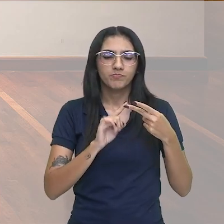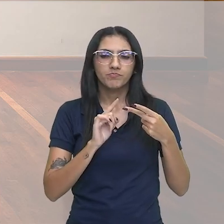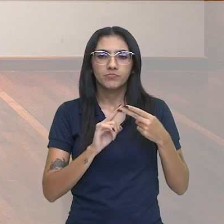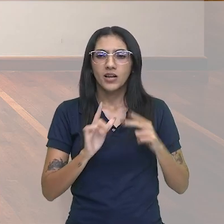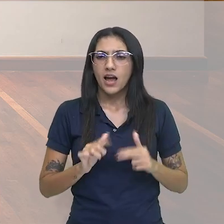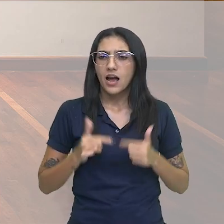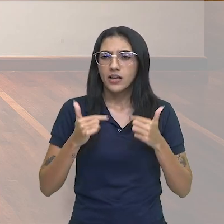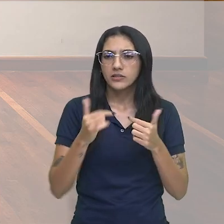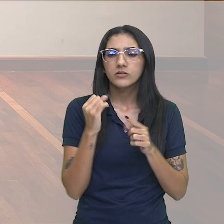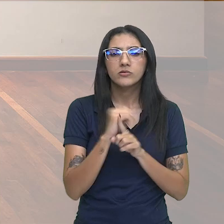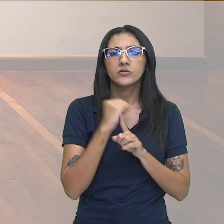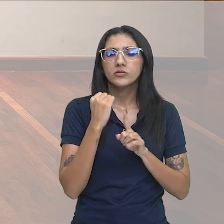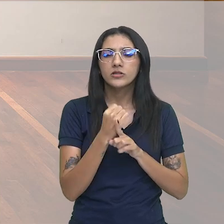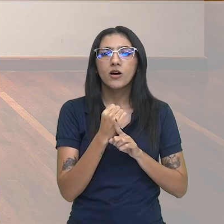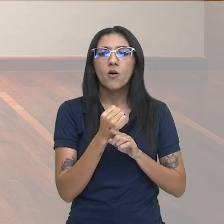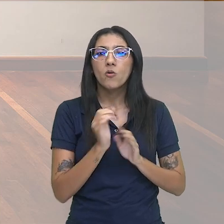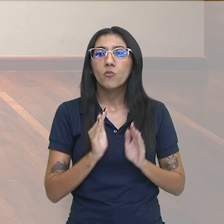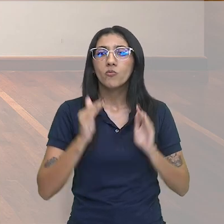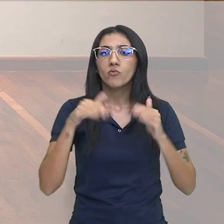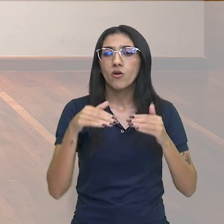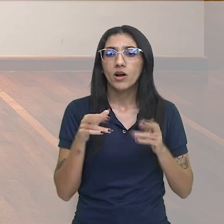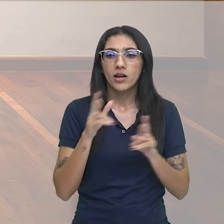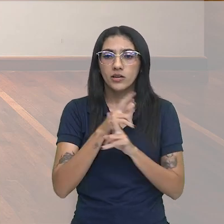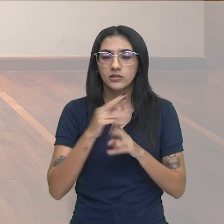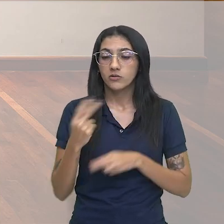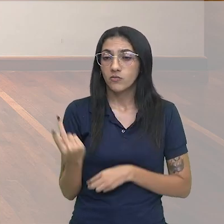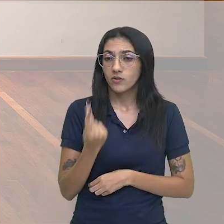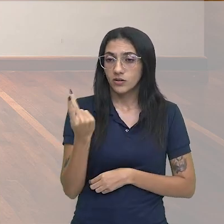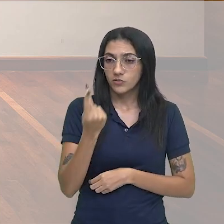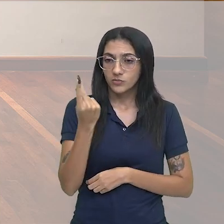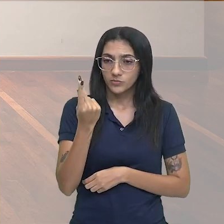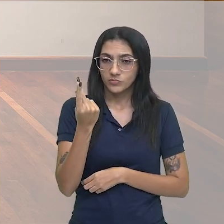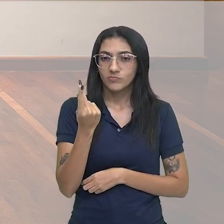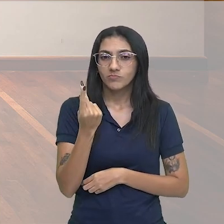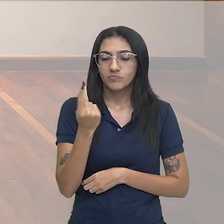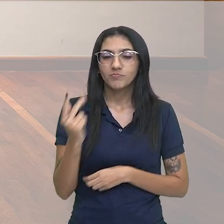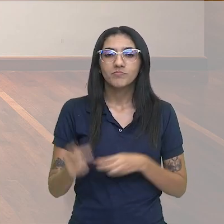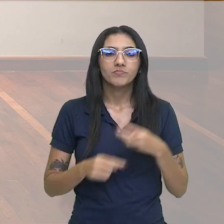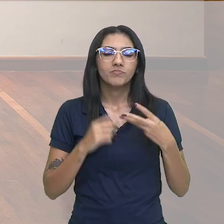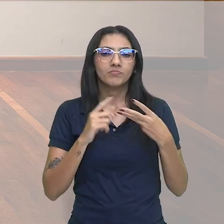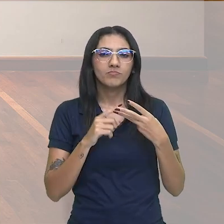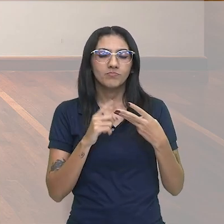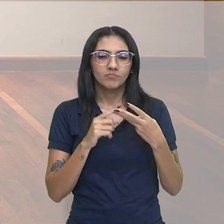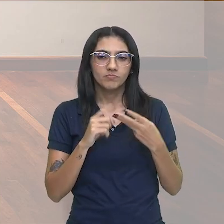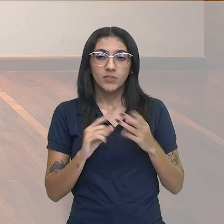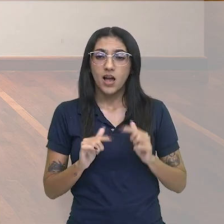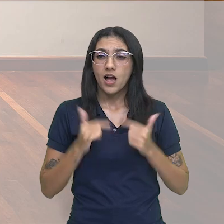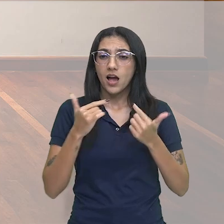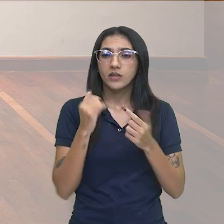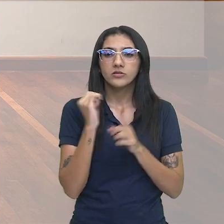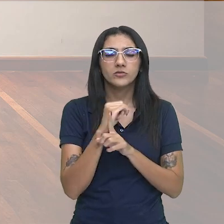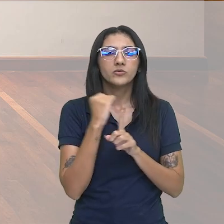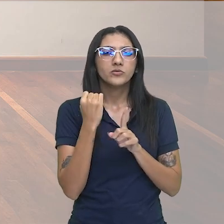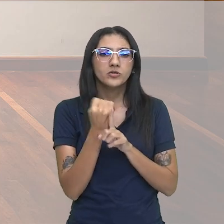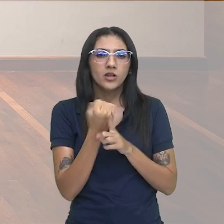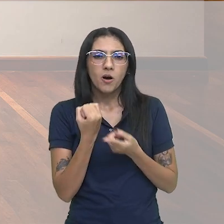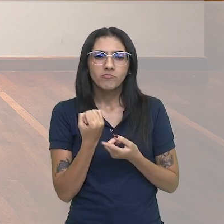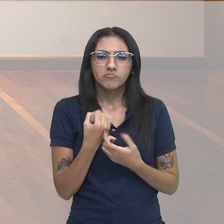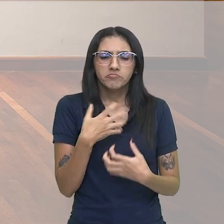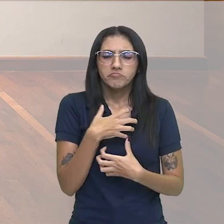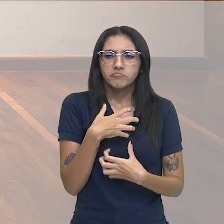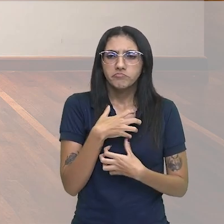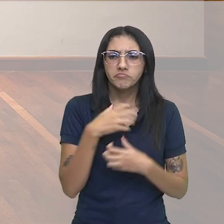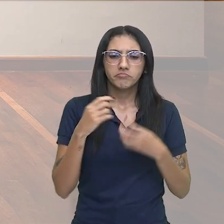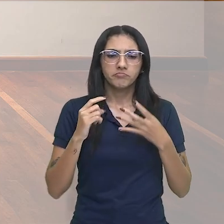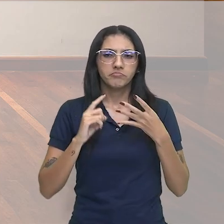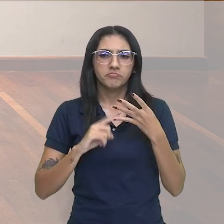ação social racional com relação a valores, né? A ação social afetiva